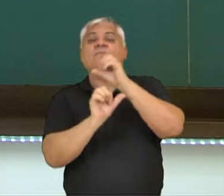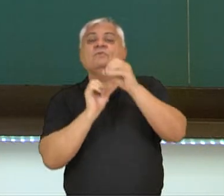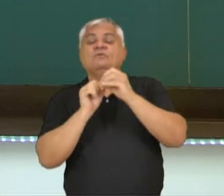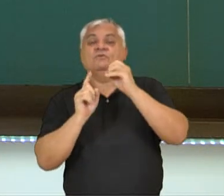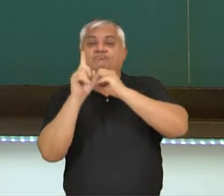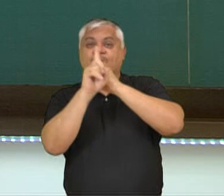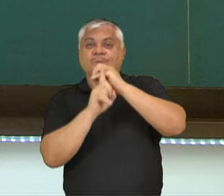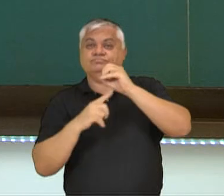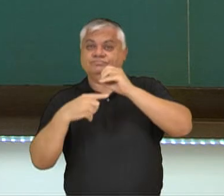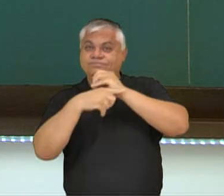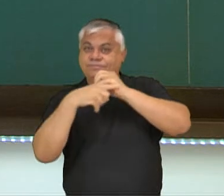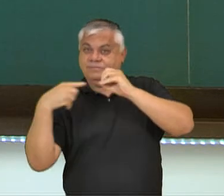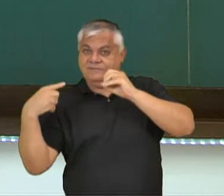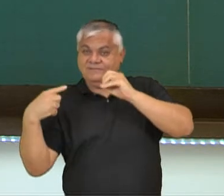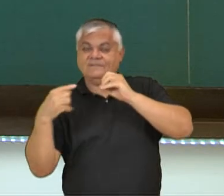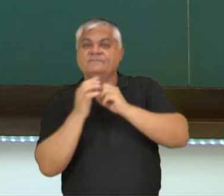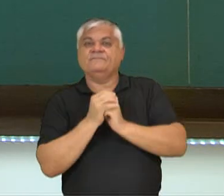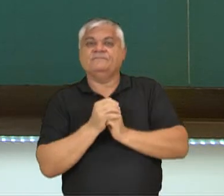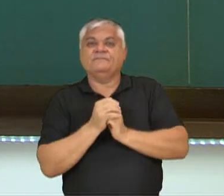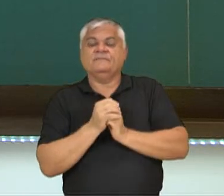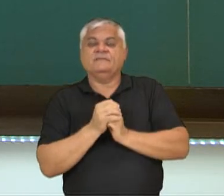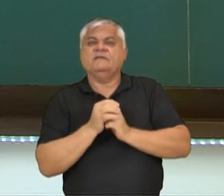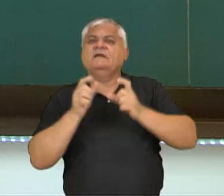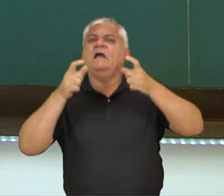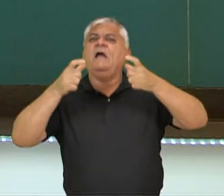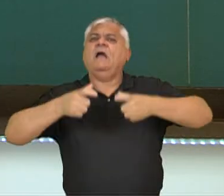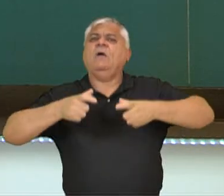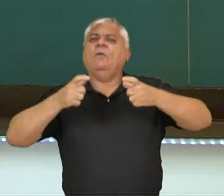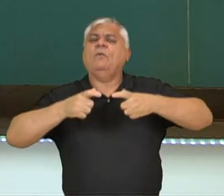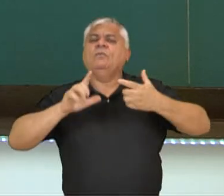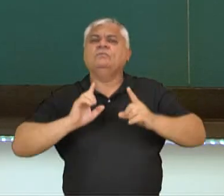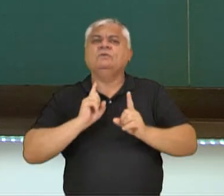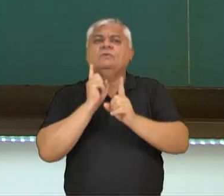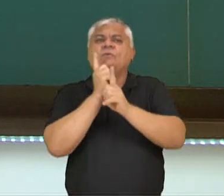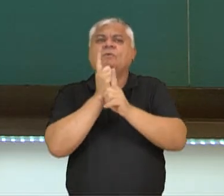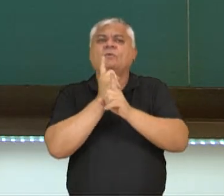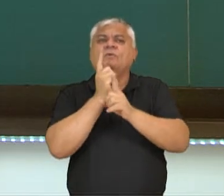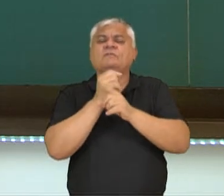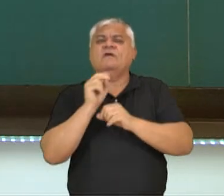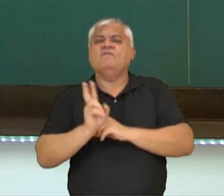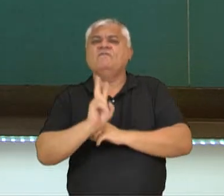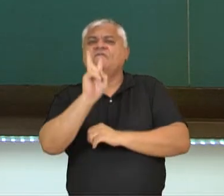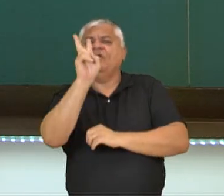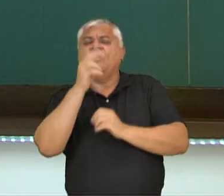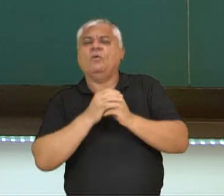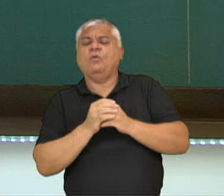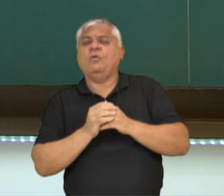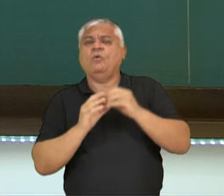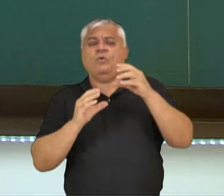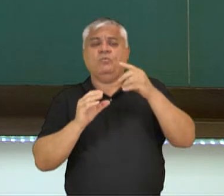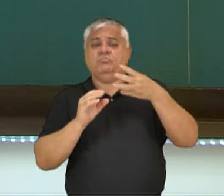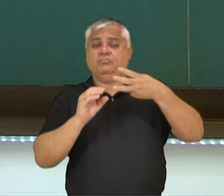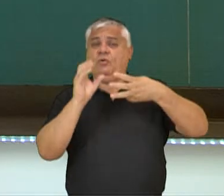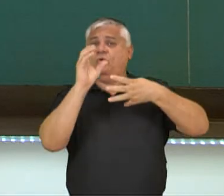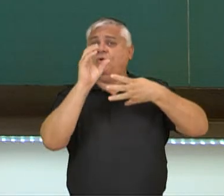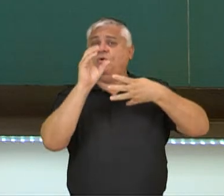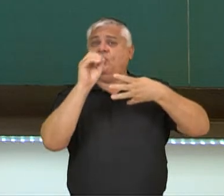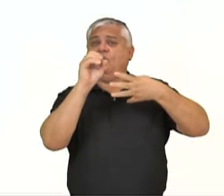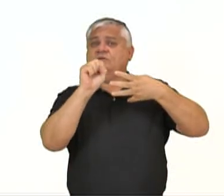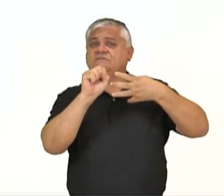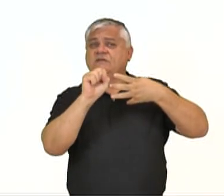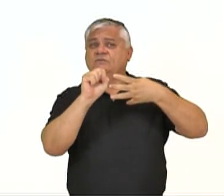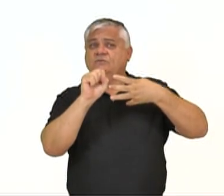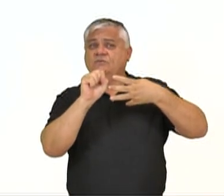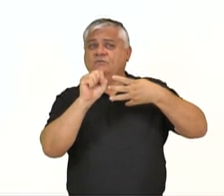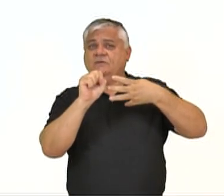circunferência trigonométrica. Então, aonde é que eu encontro os valores de cosseno nessa circunferência? Sobre